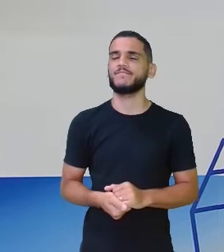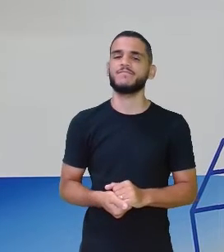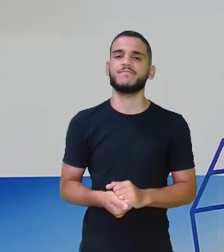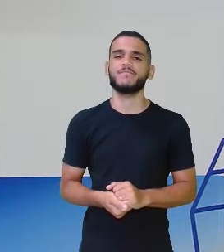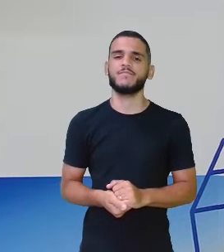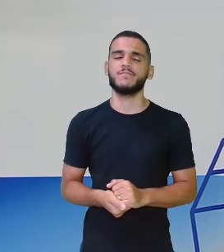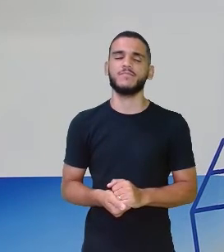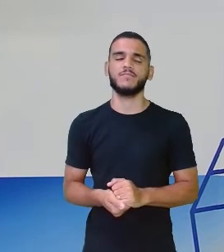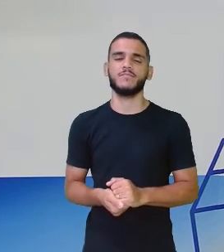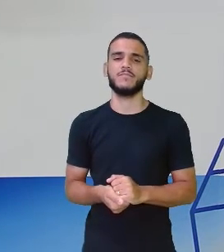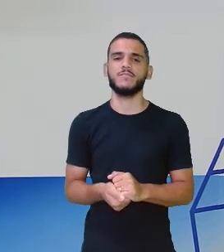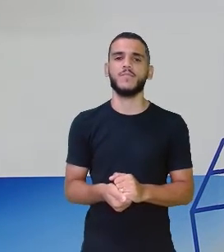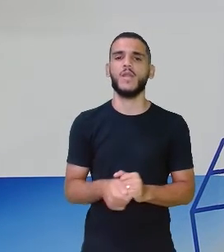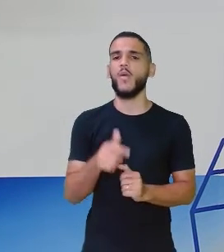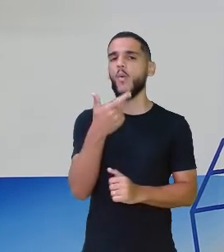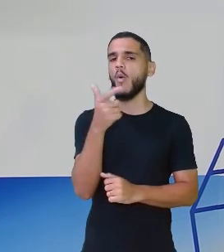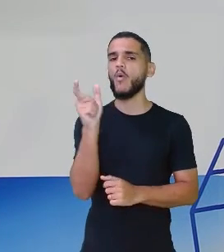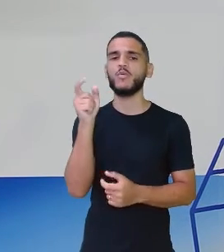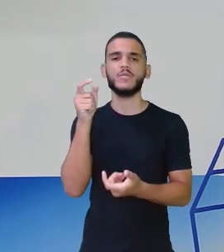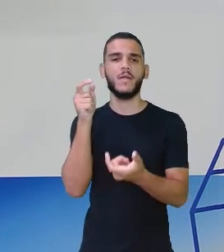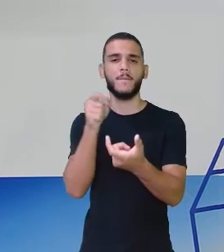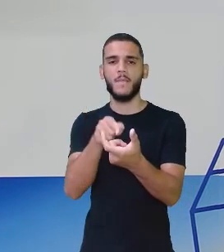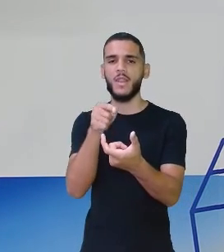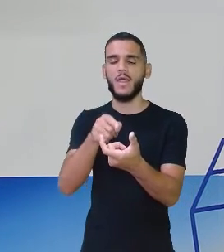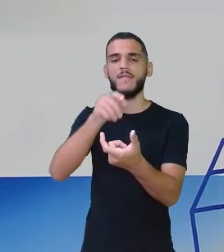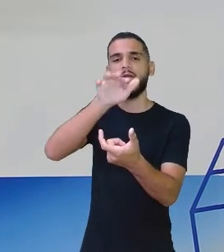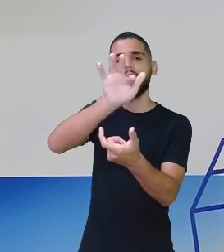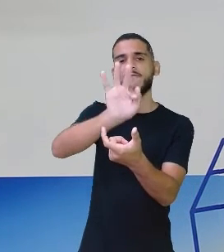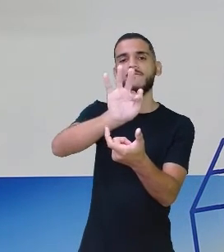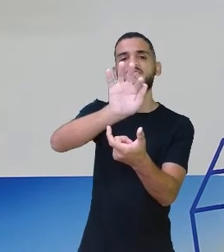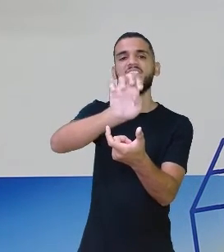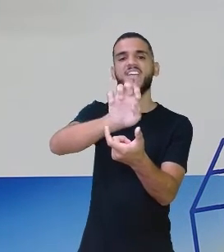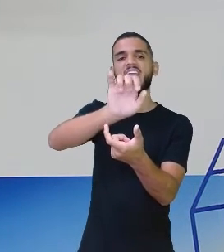Feirante. Feirante.